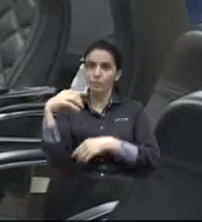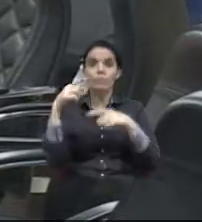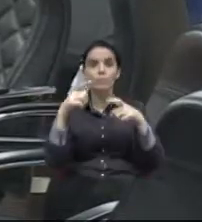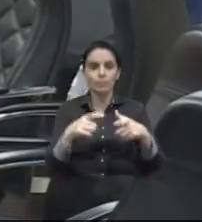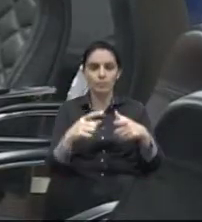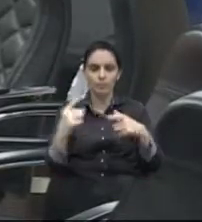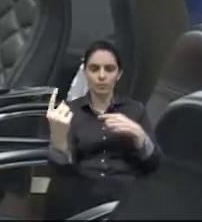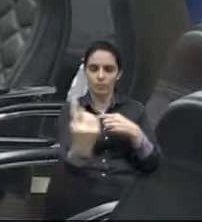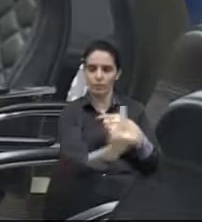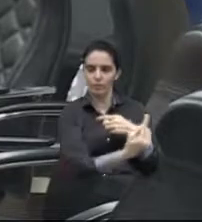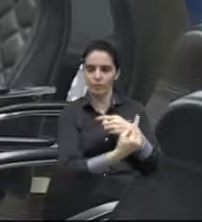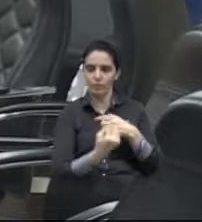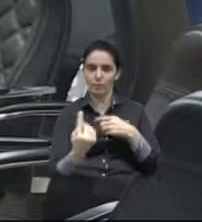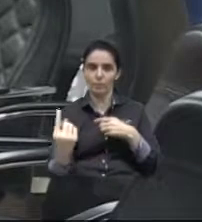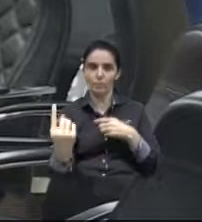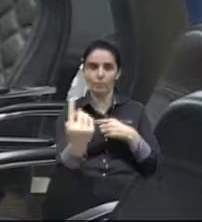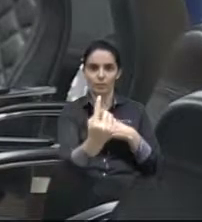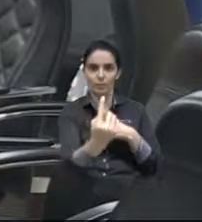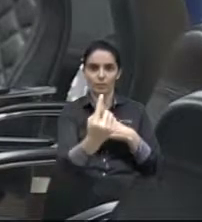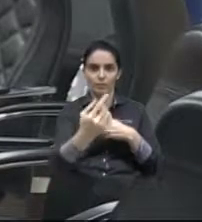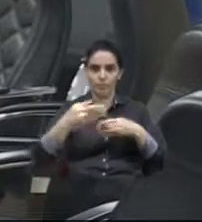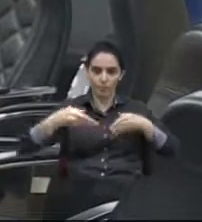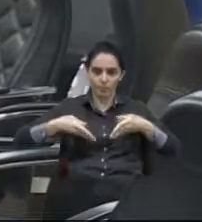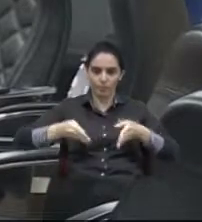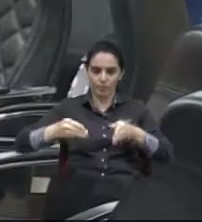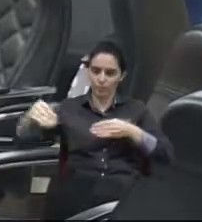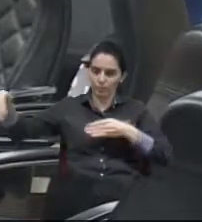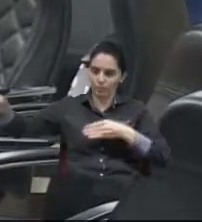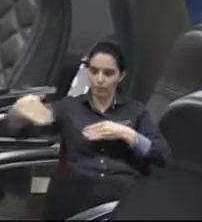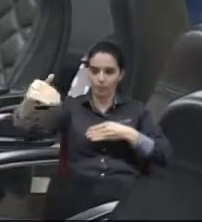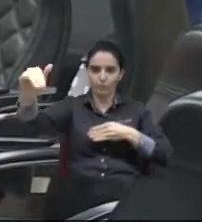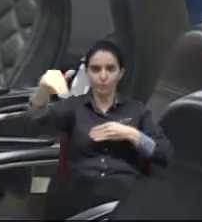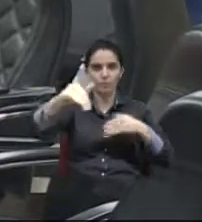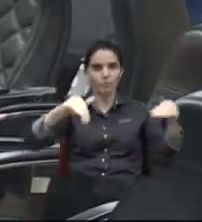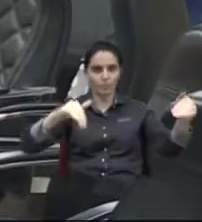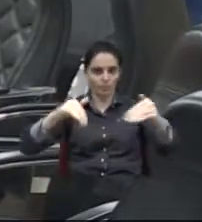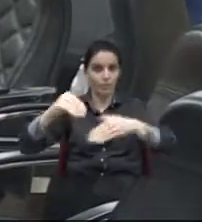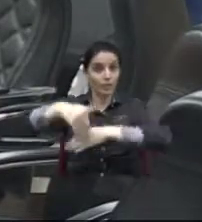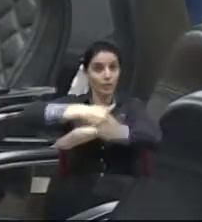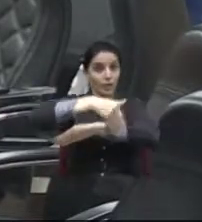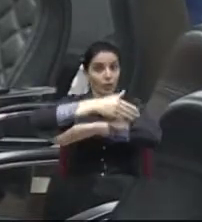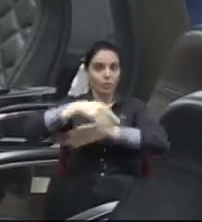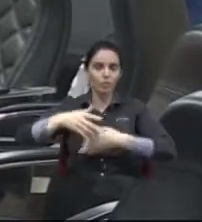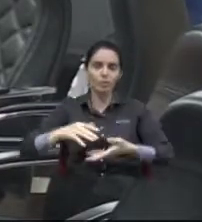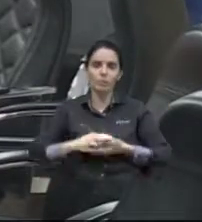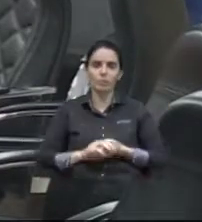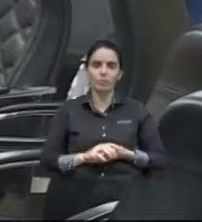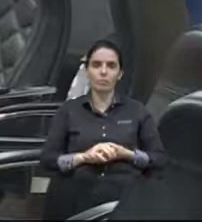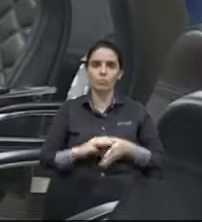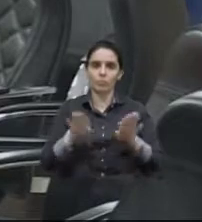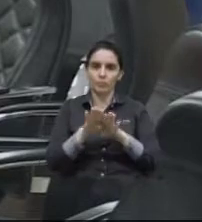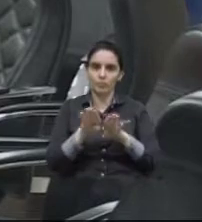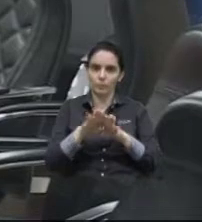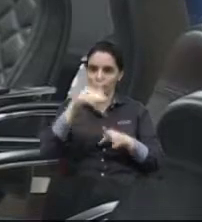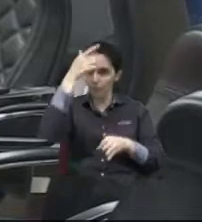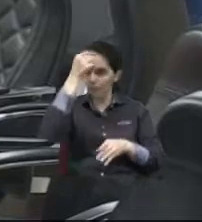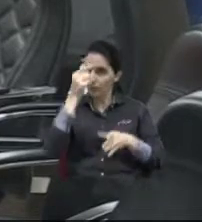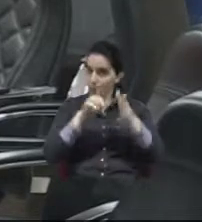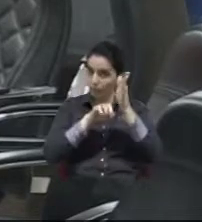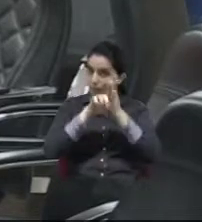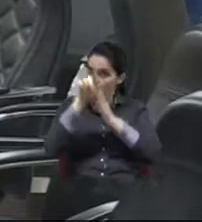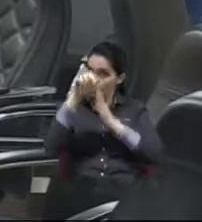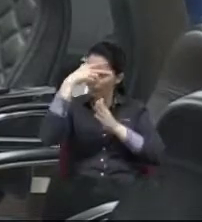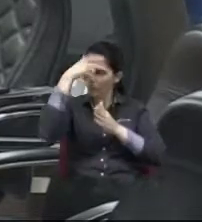trânsito. Mas também deixando só aqui uma reflexão que eu gostaria também, e vou cobrar isso, que